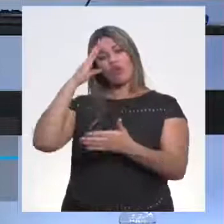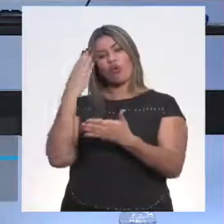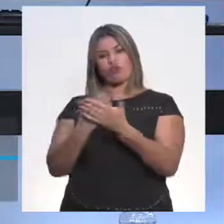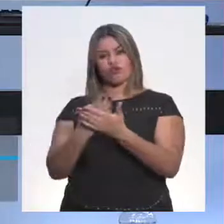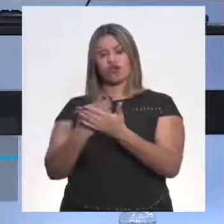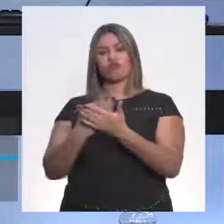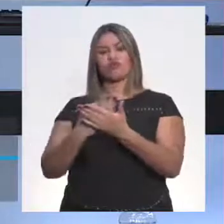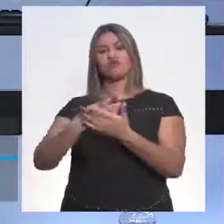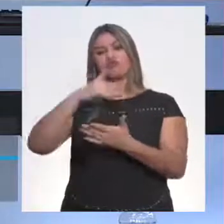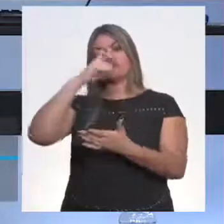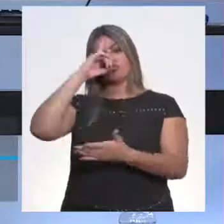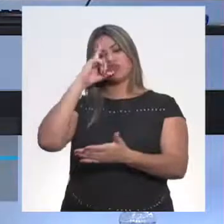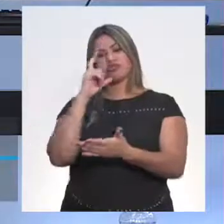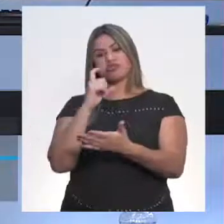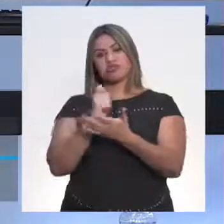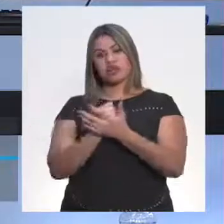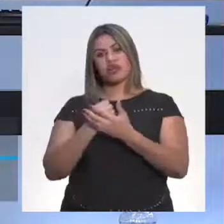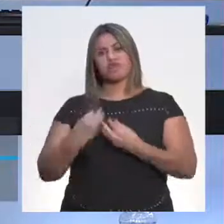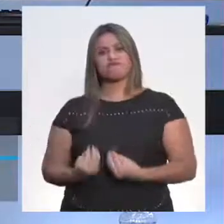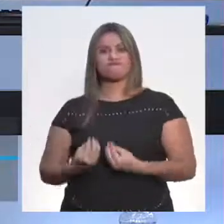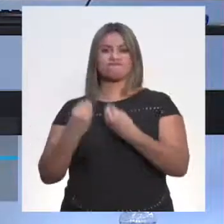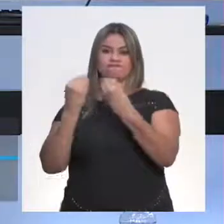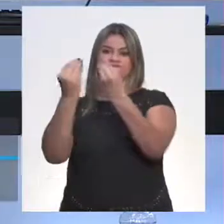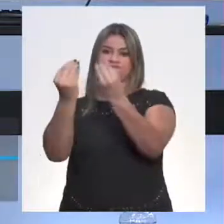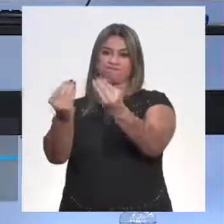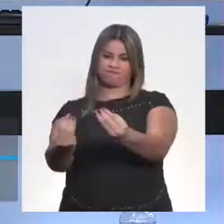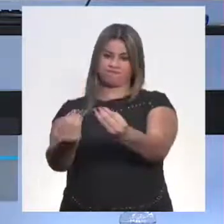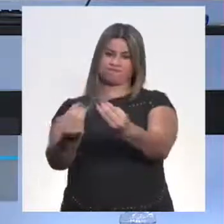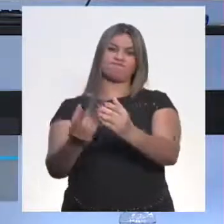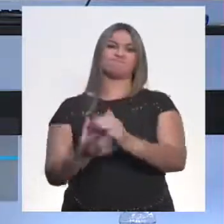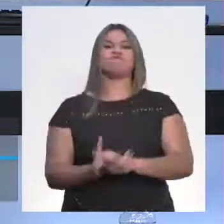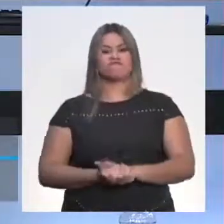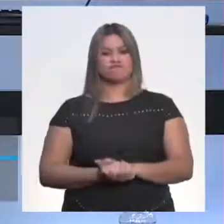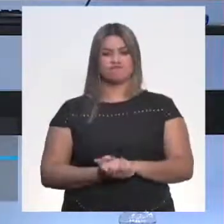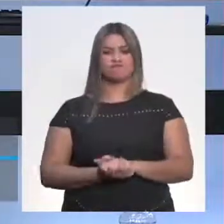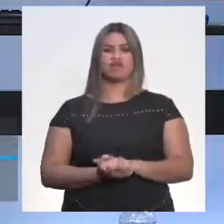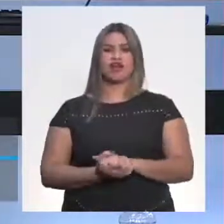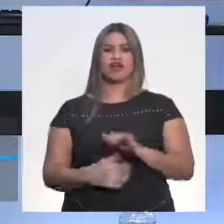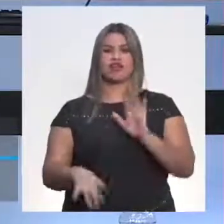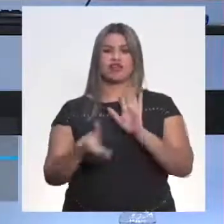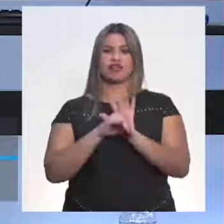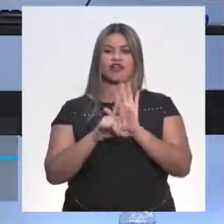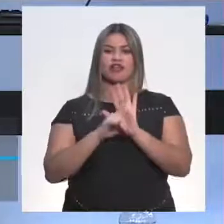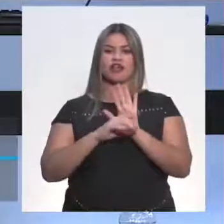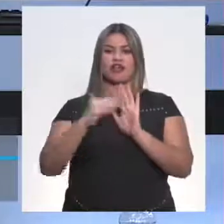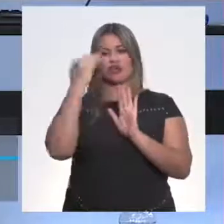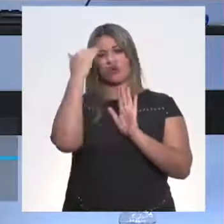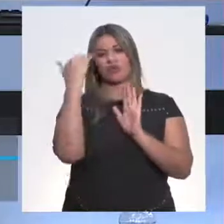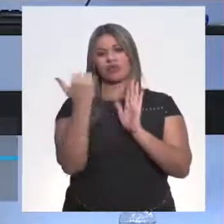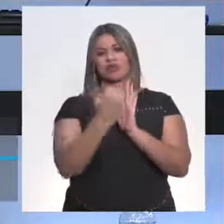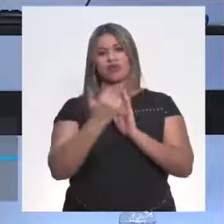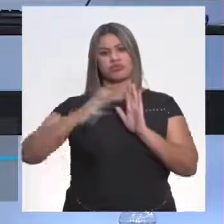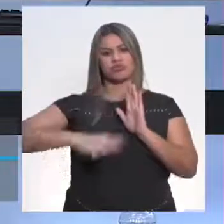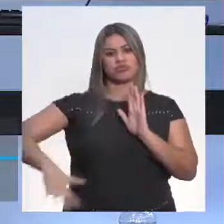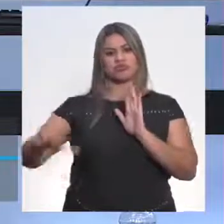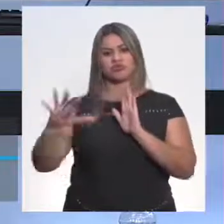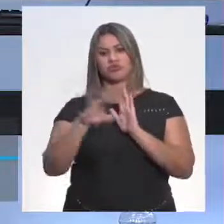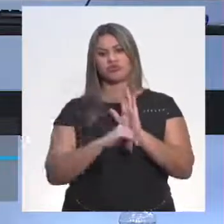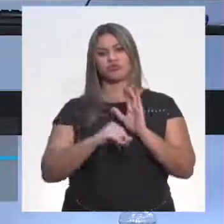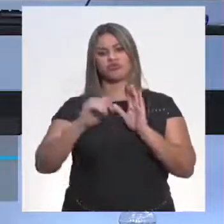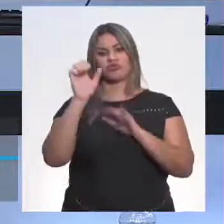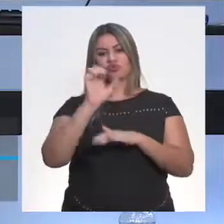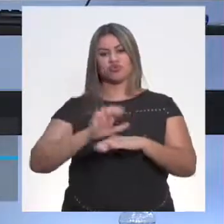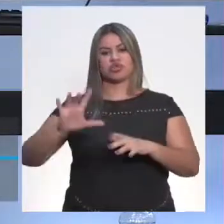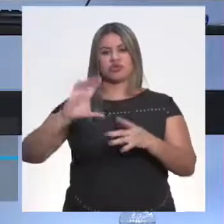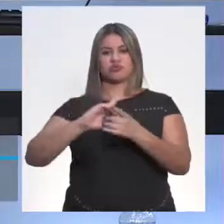transferiu a sua decisão de tomar decisões isoladamente para seguir leis que serão estabelecidas para todos dentro